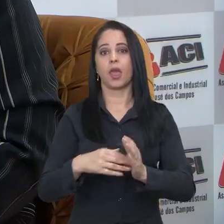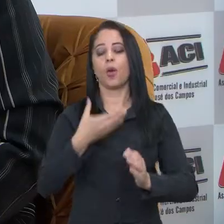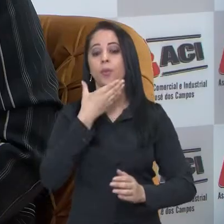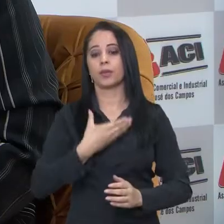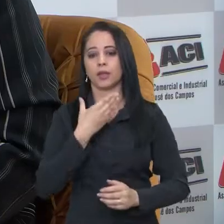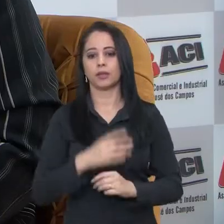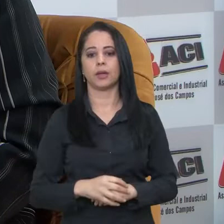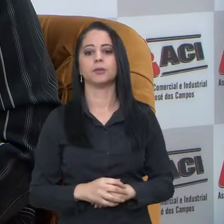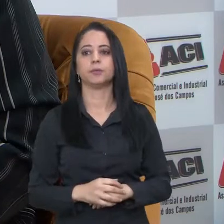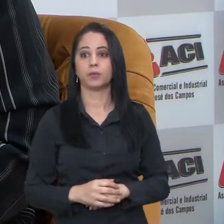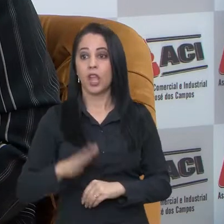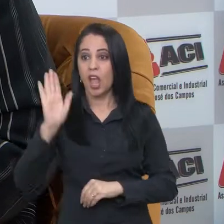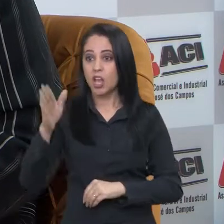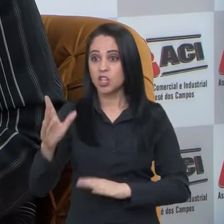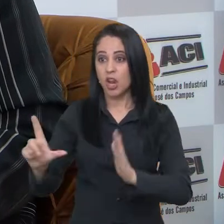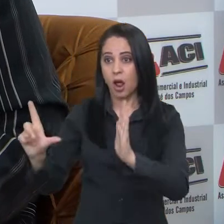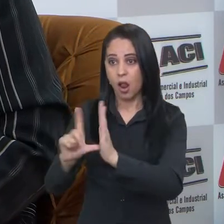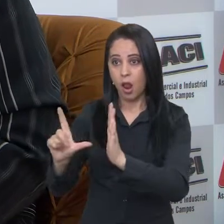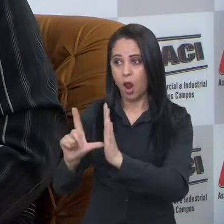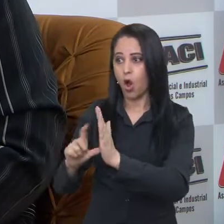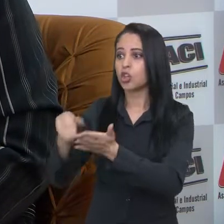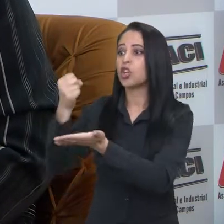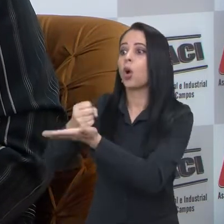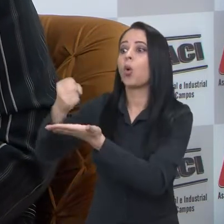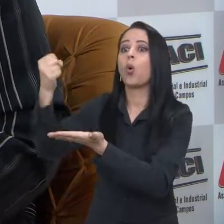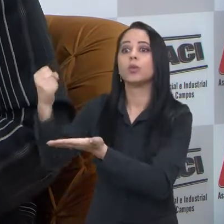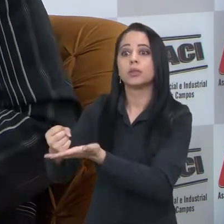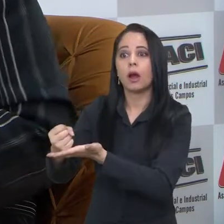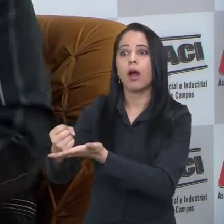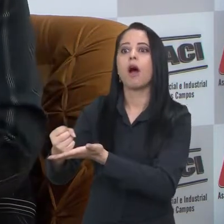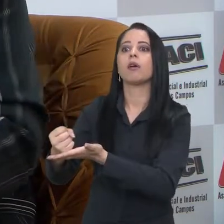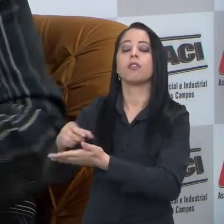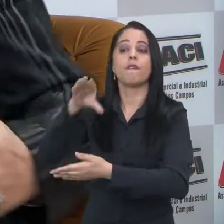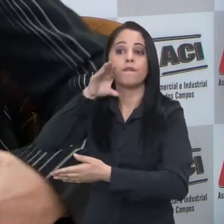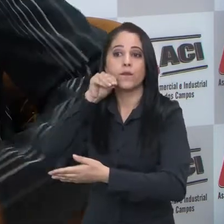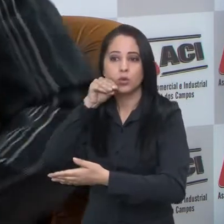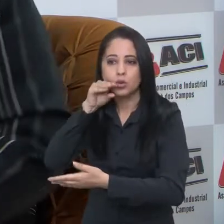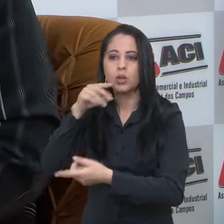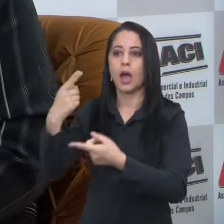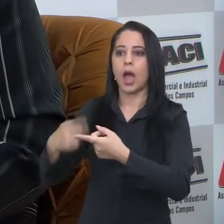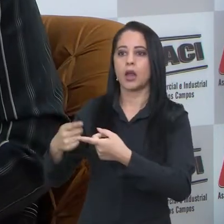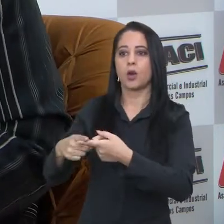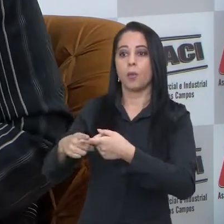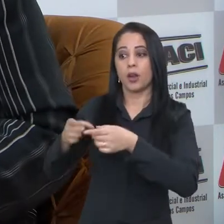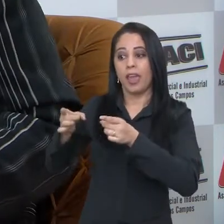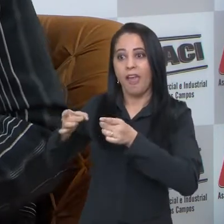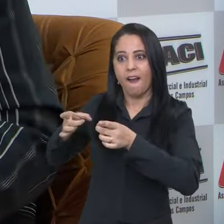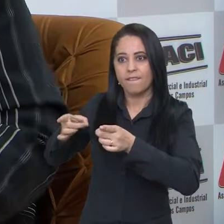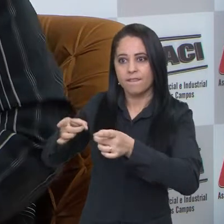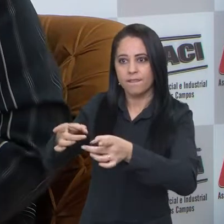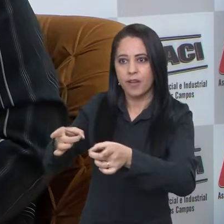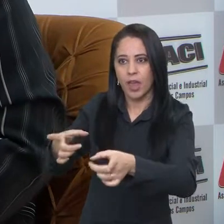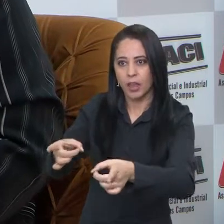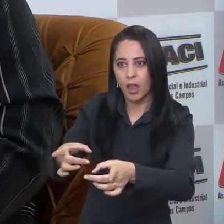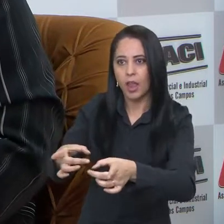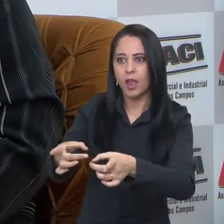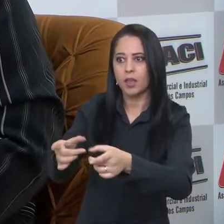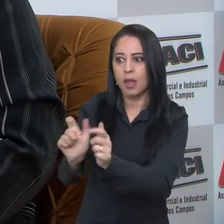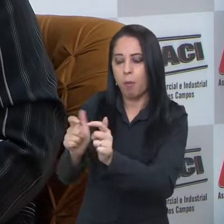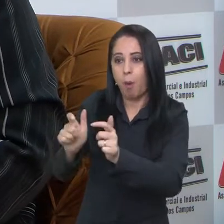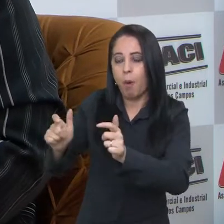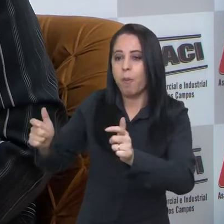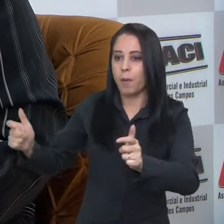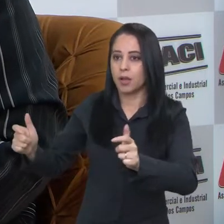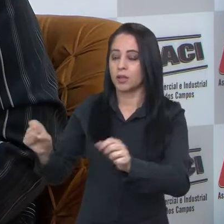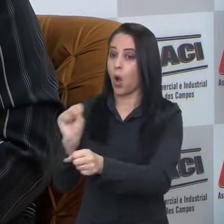Natal. Tem muitas lojas, inclusive, que já estão contratando mais funcionários, já estão melhorando o seu time ali, porque já está tendo uma demanda maior,